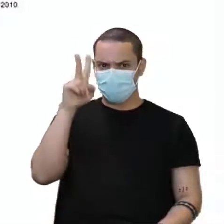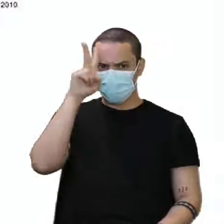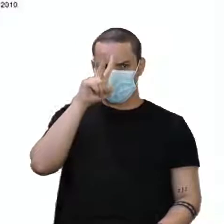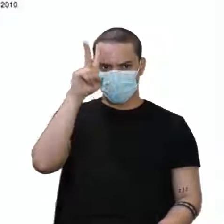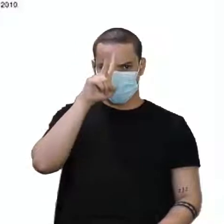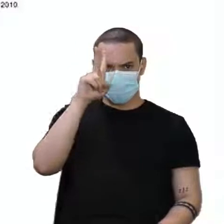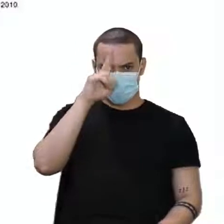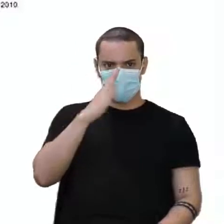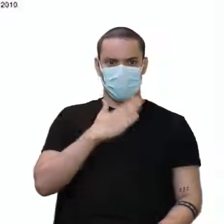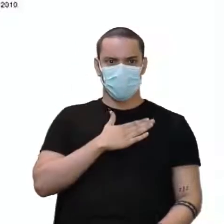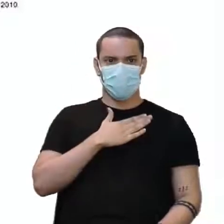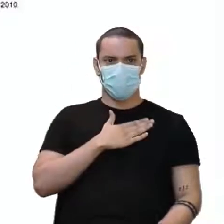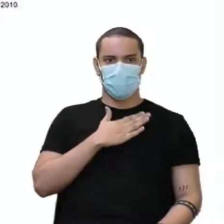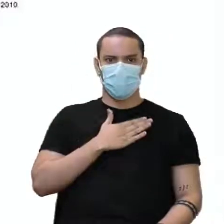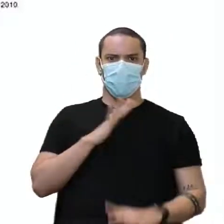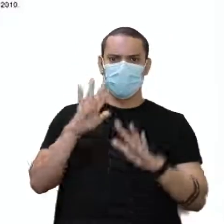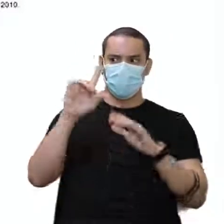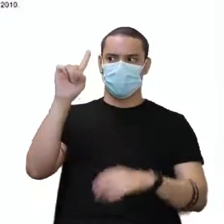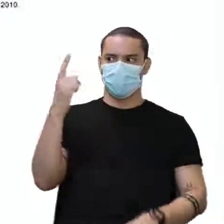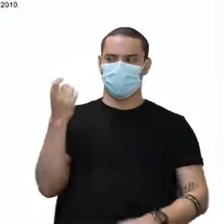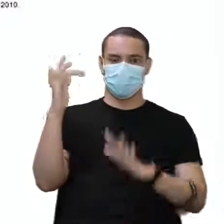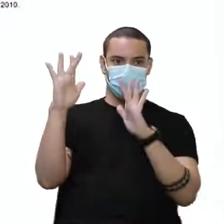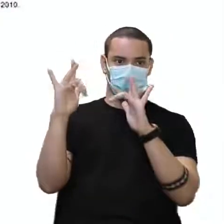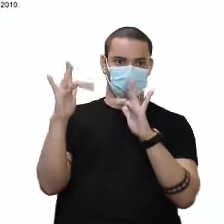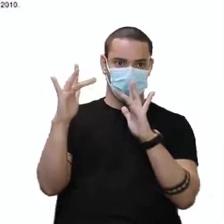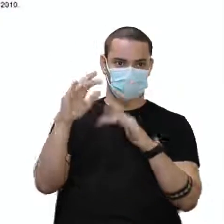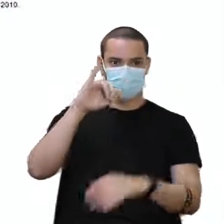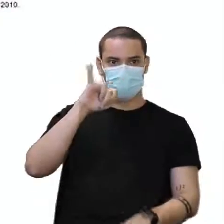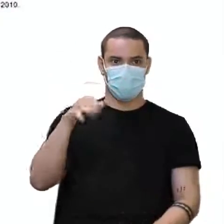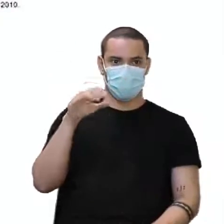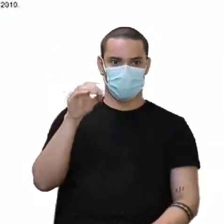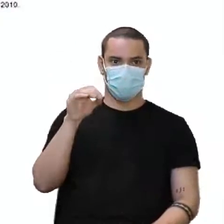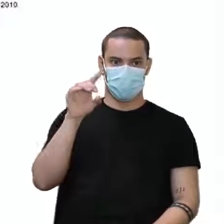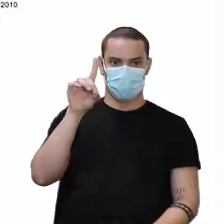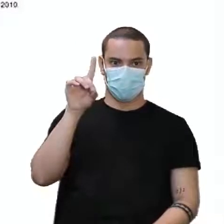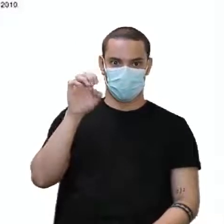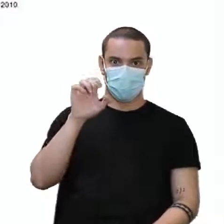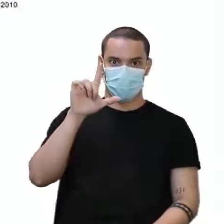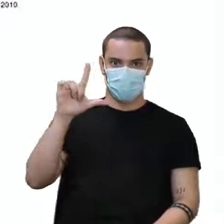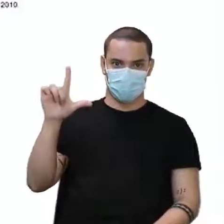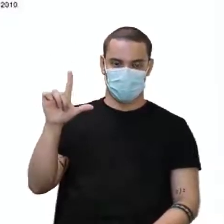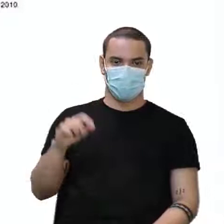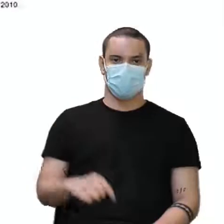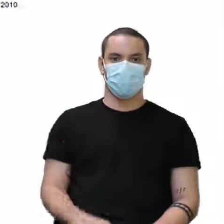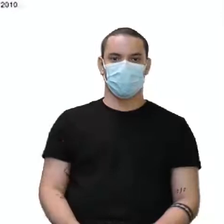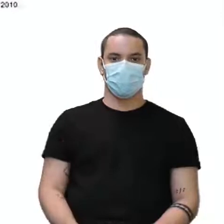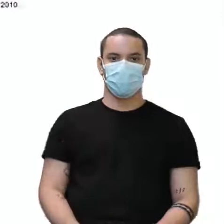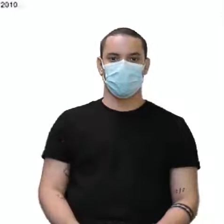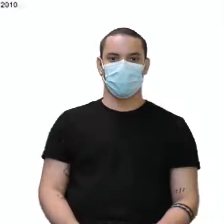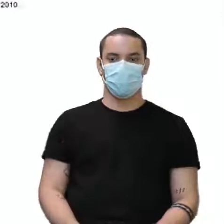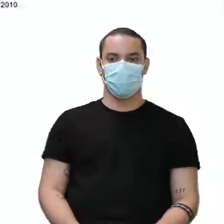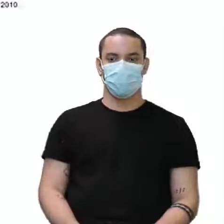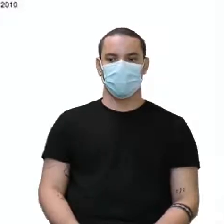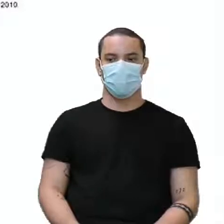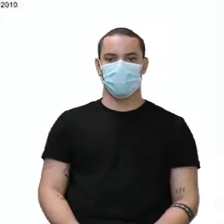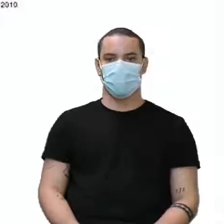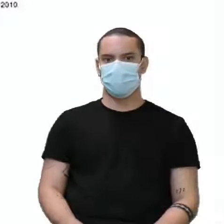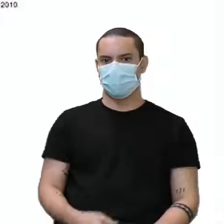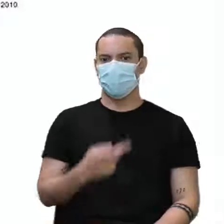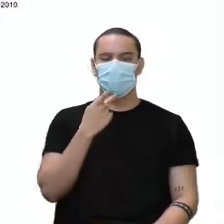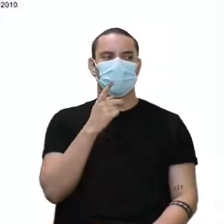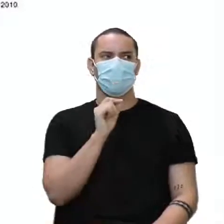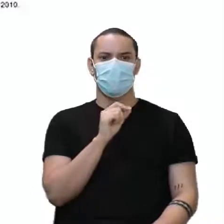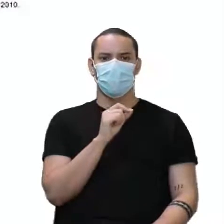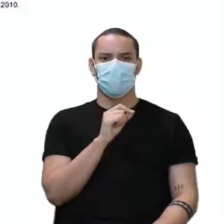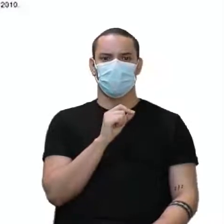lembra da minha antiga namorada, Jodel? Jodel, enfim, é um nome bem diferente. Aí ele fala pro